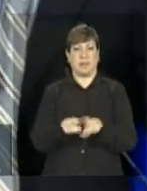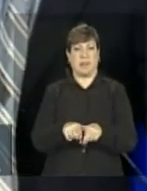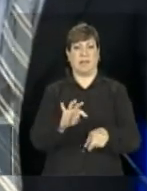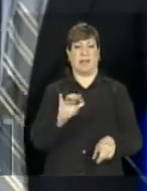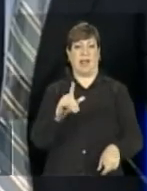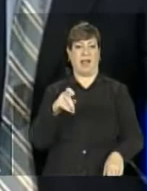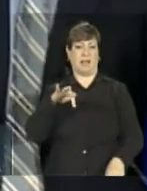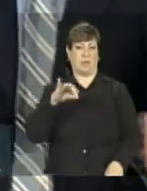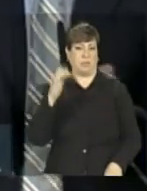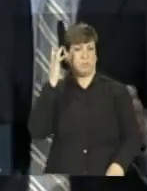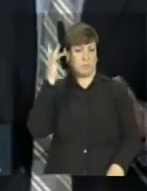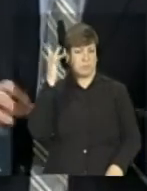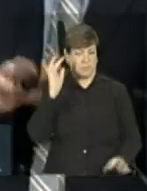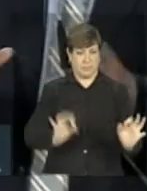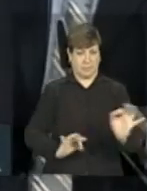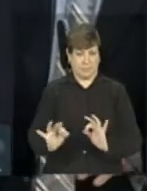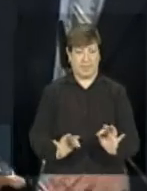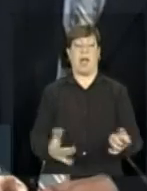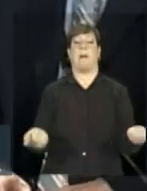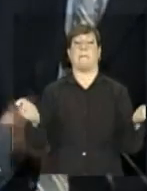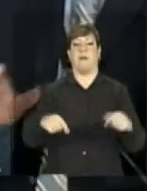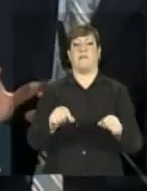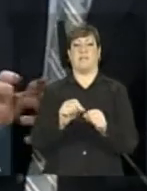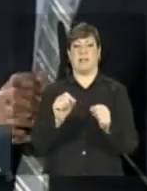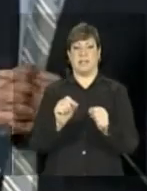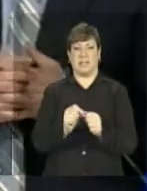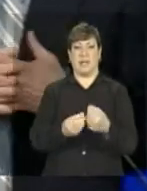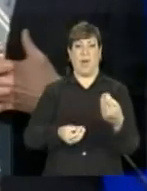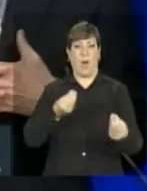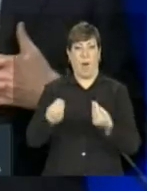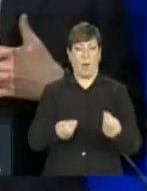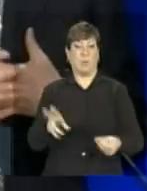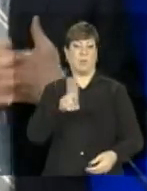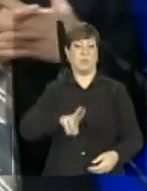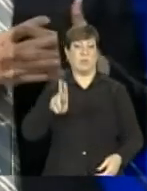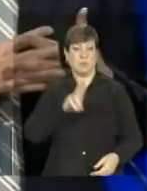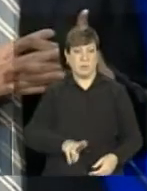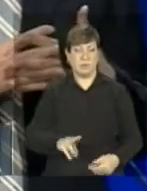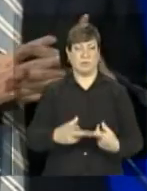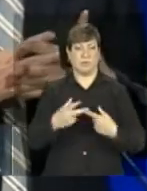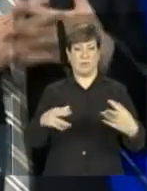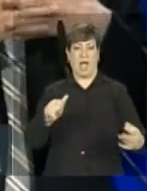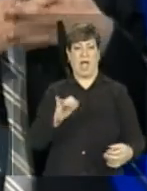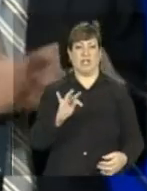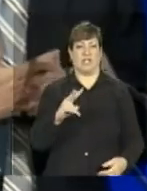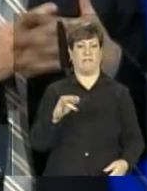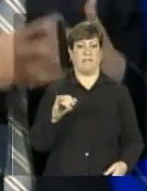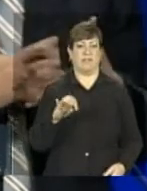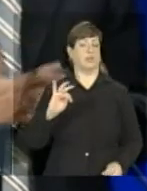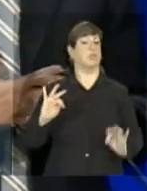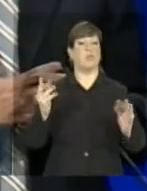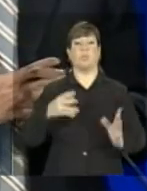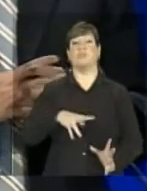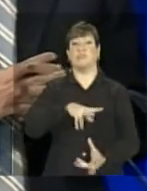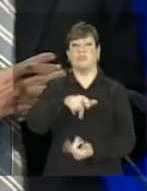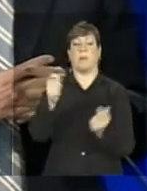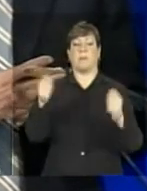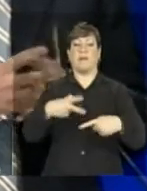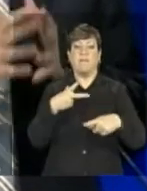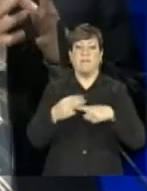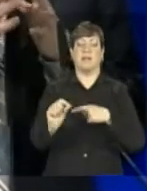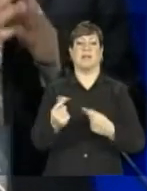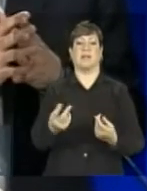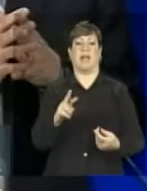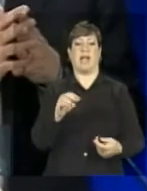talento. Serão criados instrumentos utilizados por dissidentes e ativistas em todo o mundo para superar